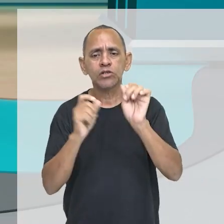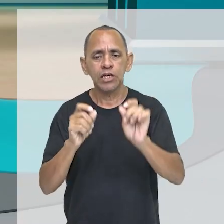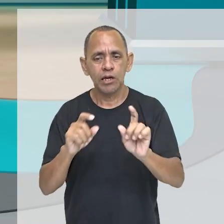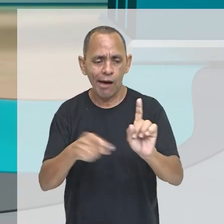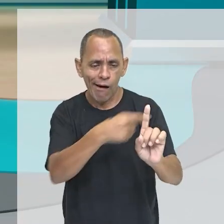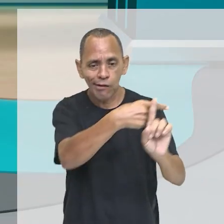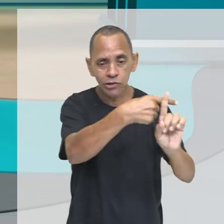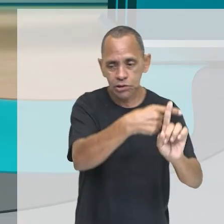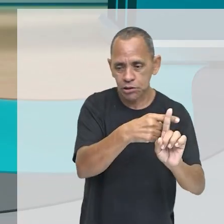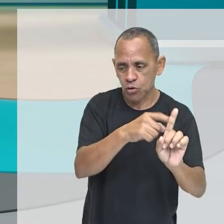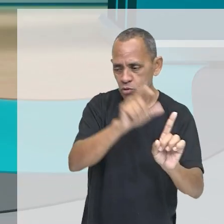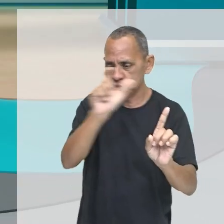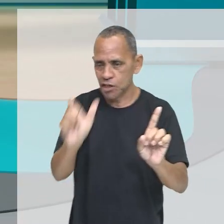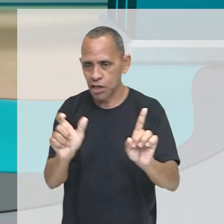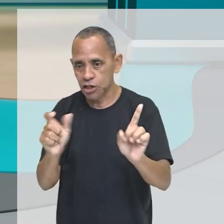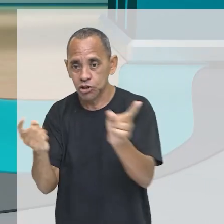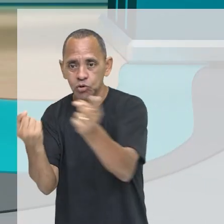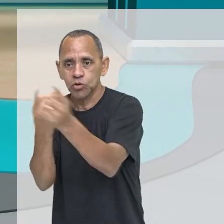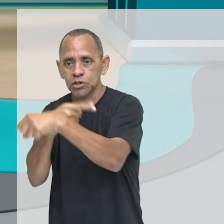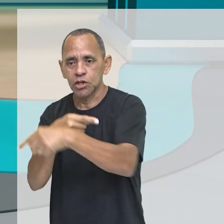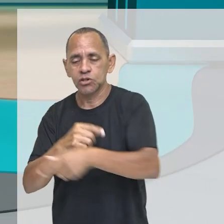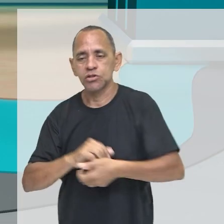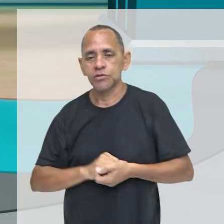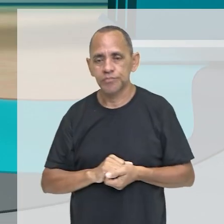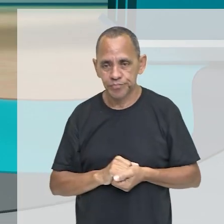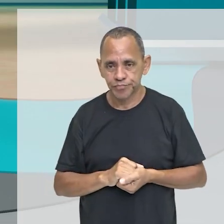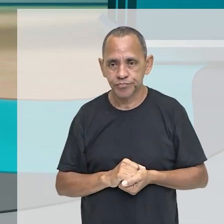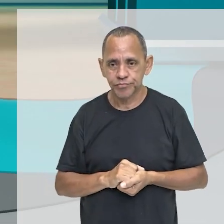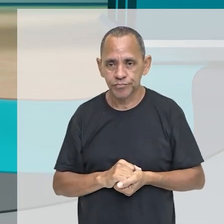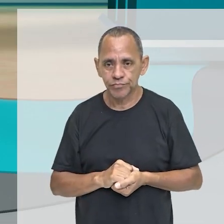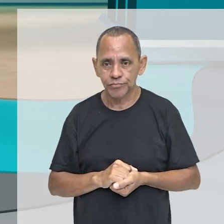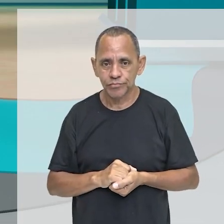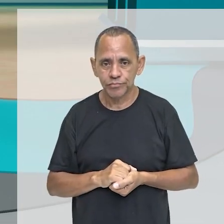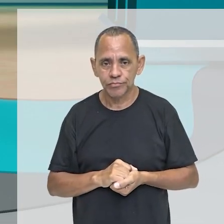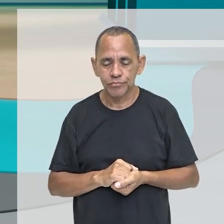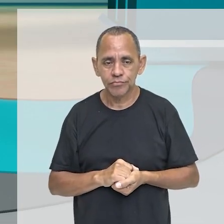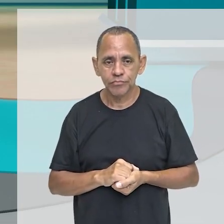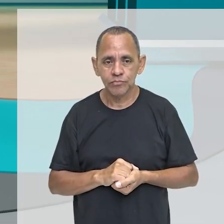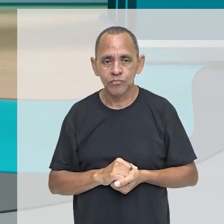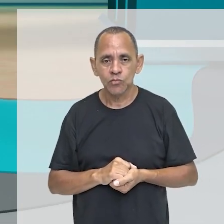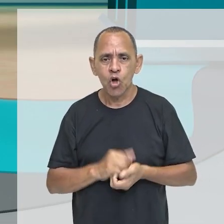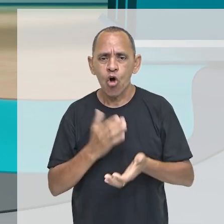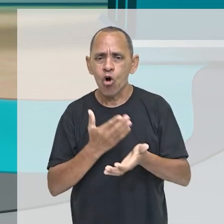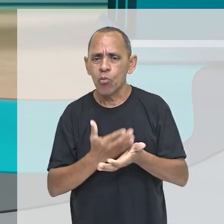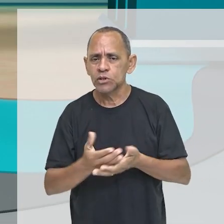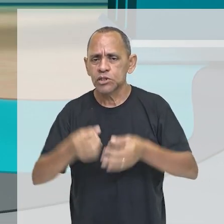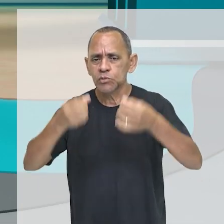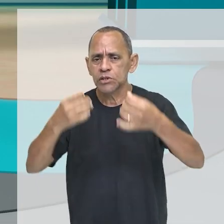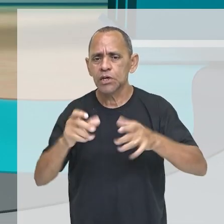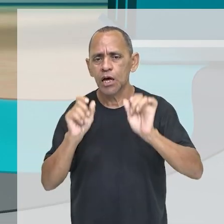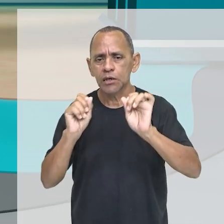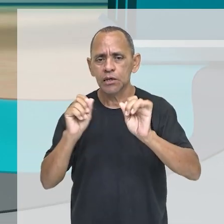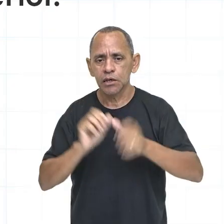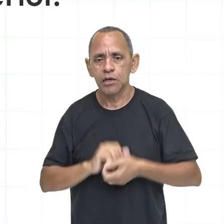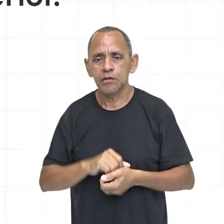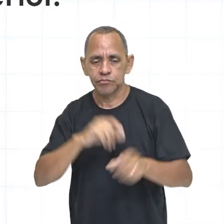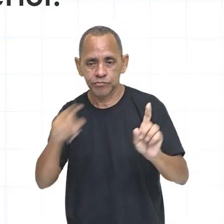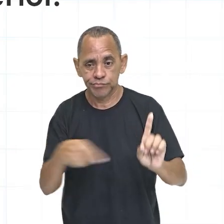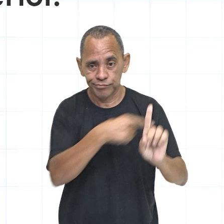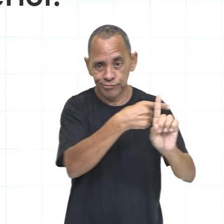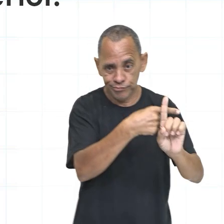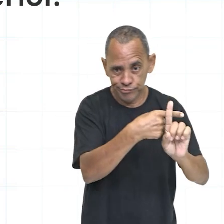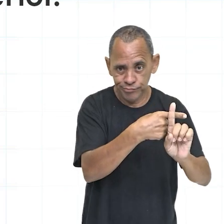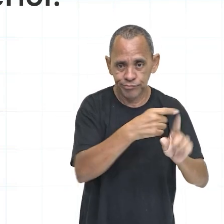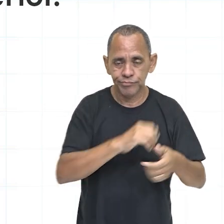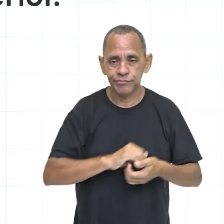pouquinho mais especificamente dos tipos de linking words. E vamos começar com as linking words de adição.